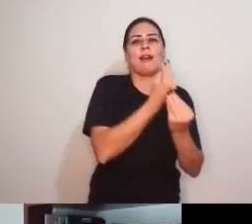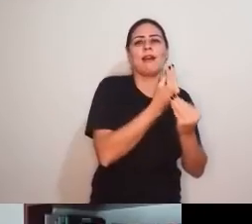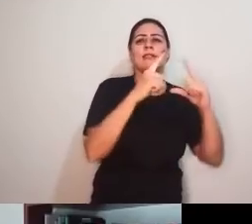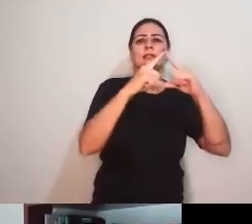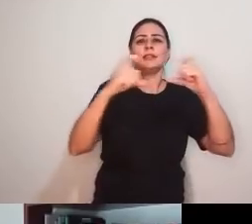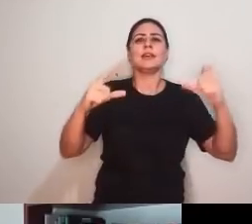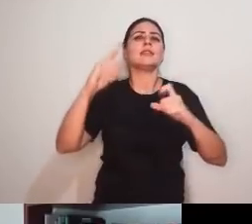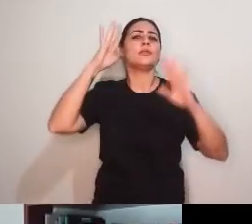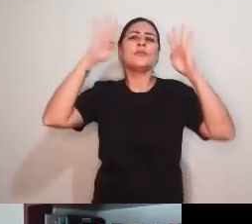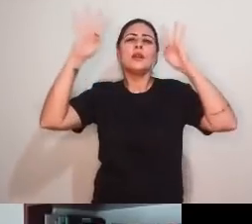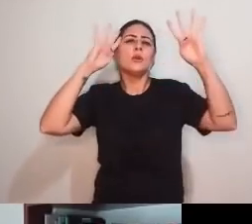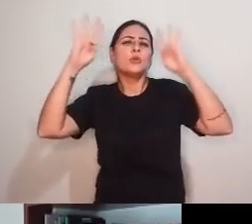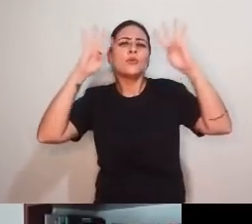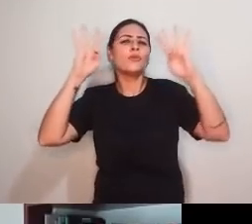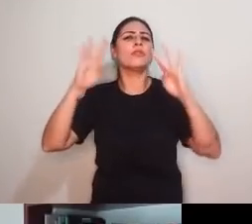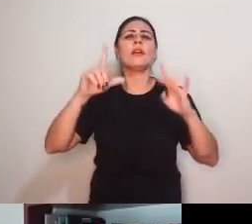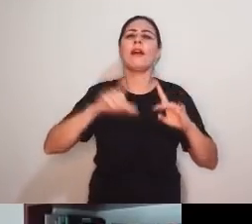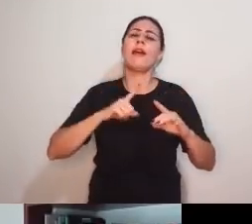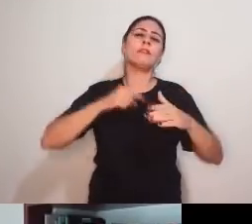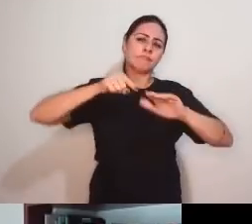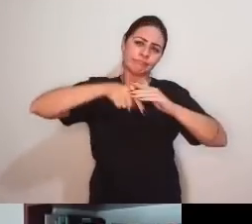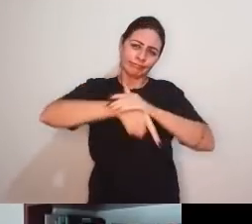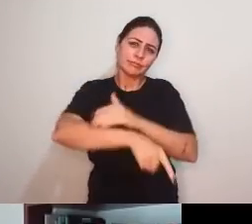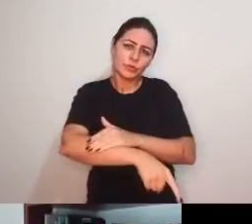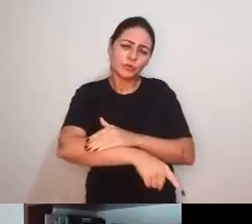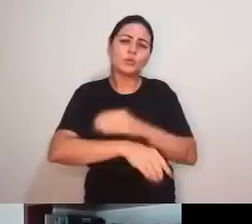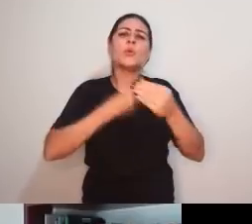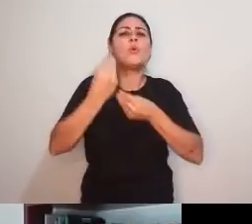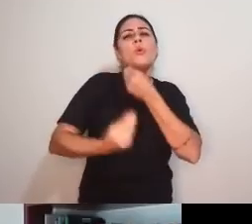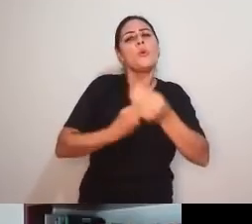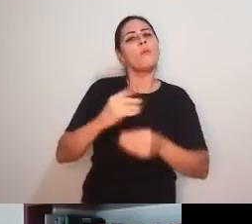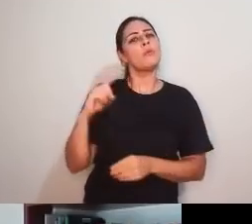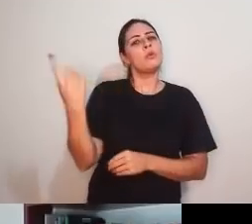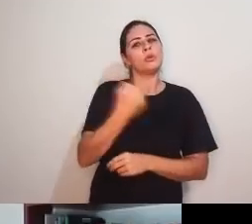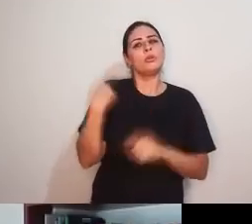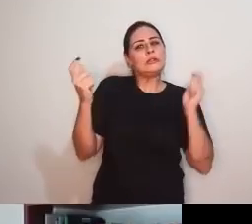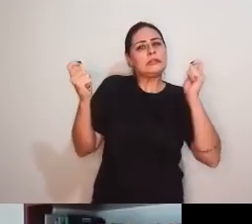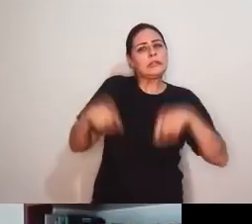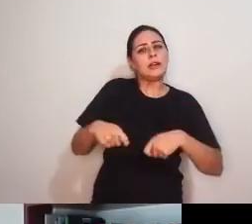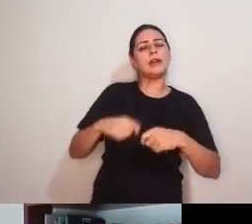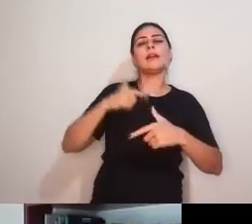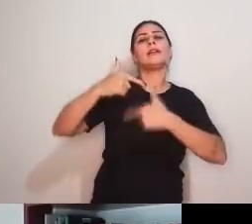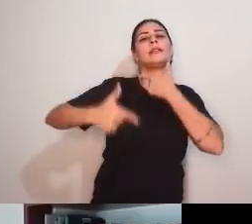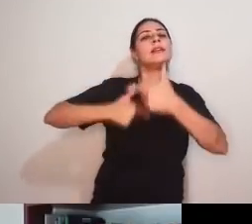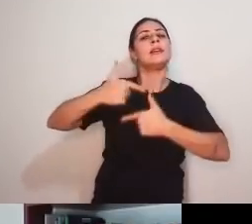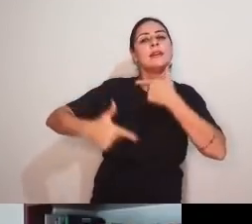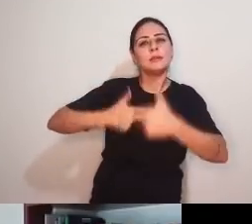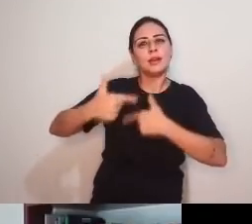nas suas formas mais elaboradas. Como que a gente pode trabalhar, então, nesse formato,